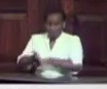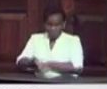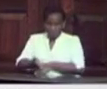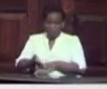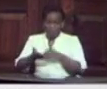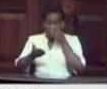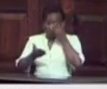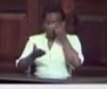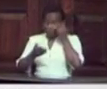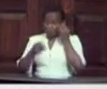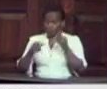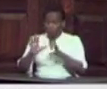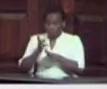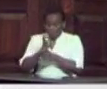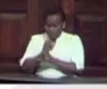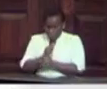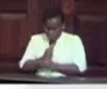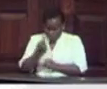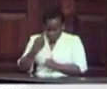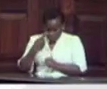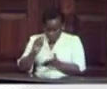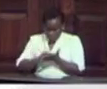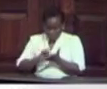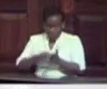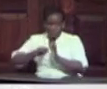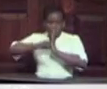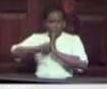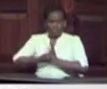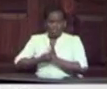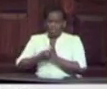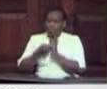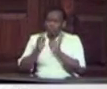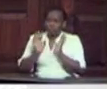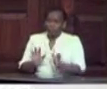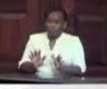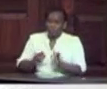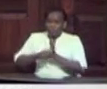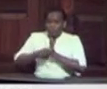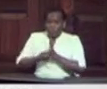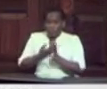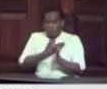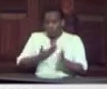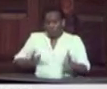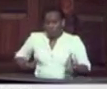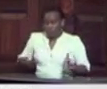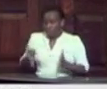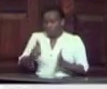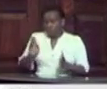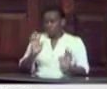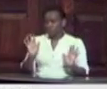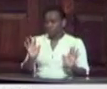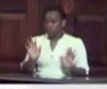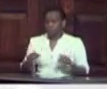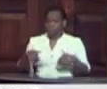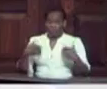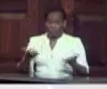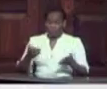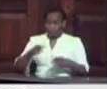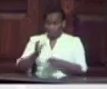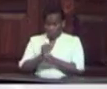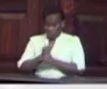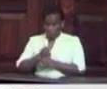numa conta que hoje está bloqueada, mas está bloqueada, mas o governo não faz uso. E essa